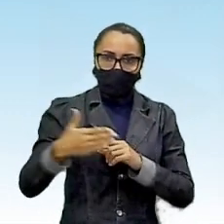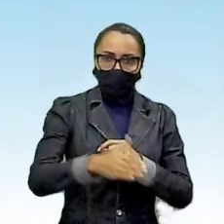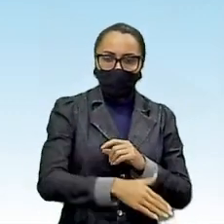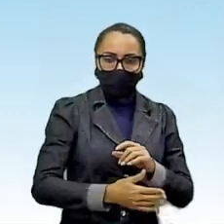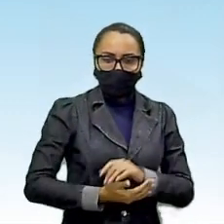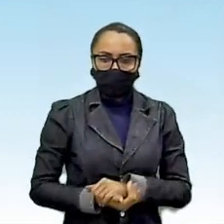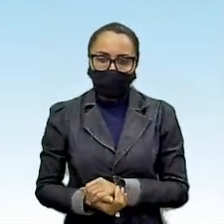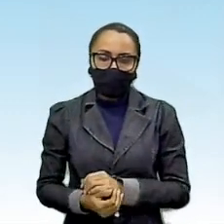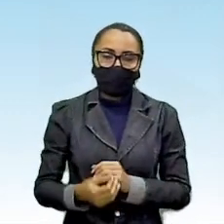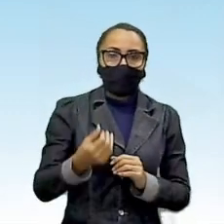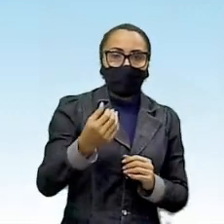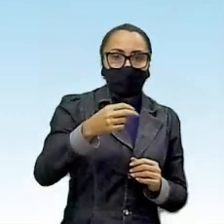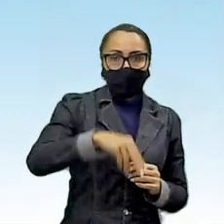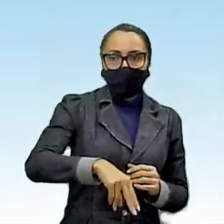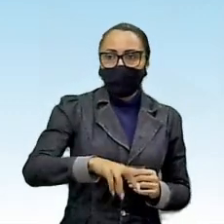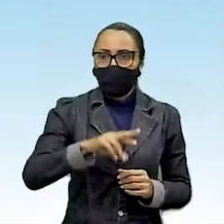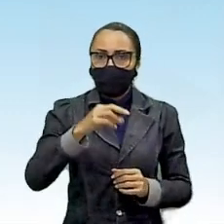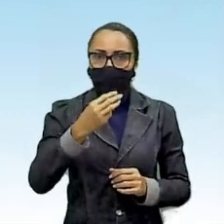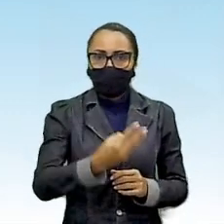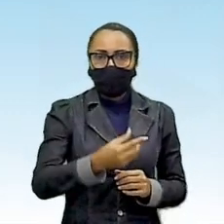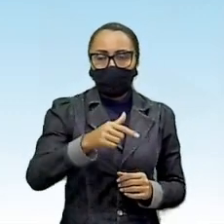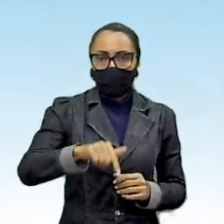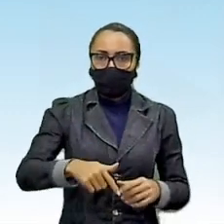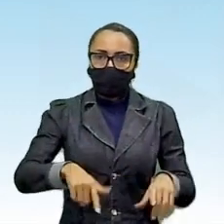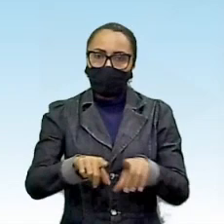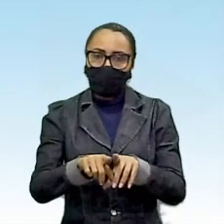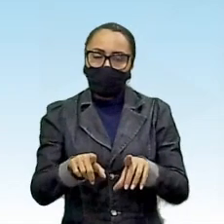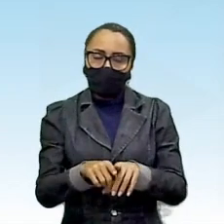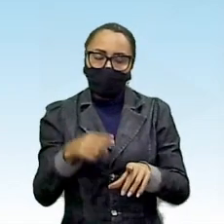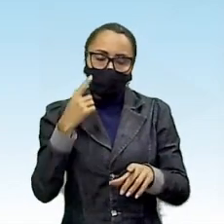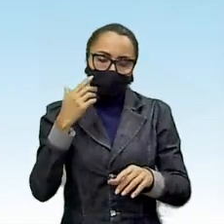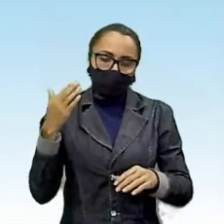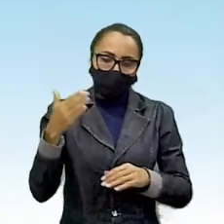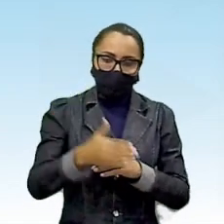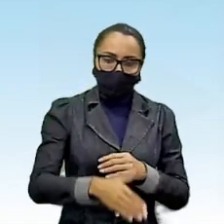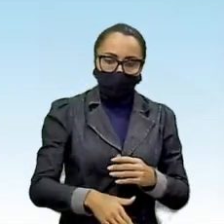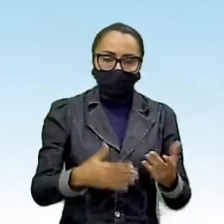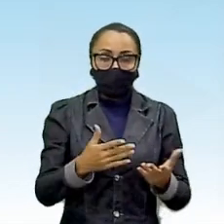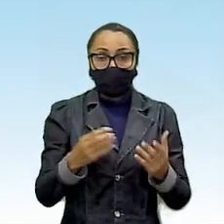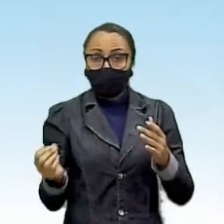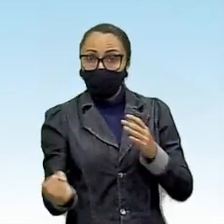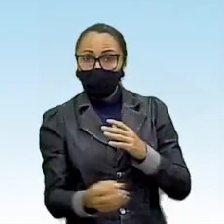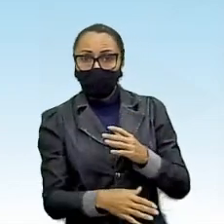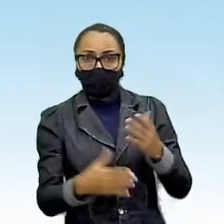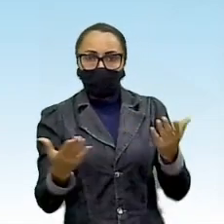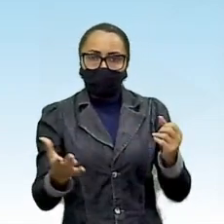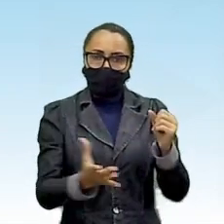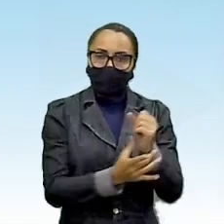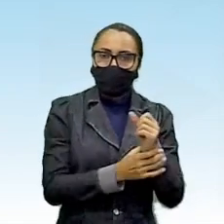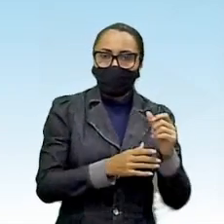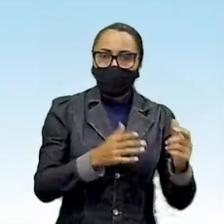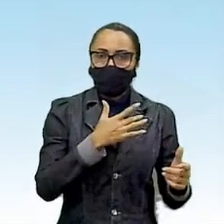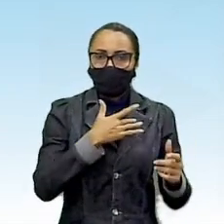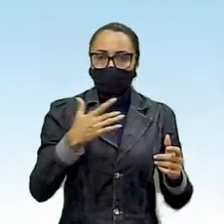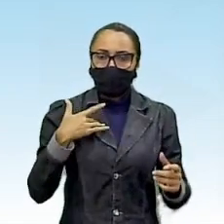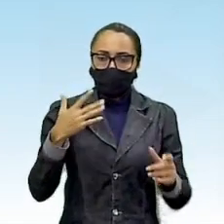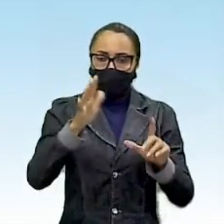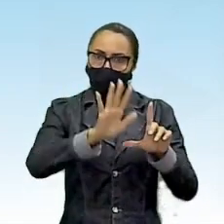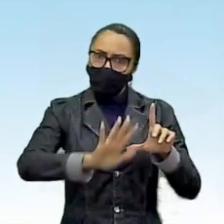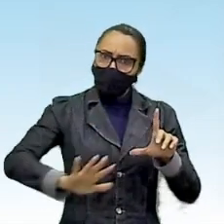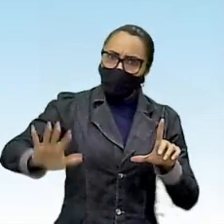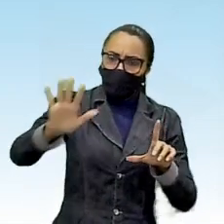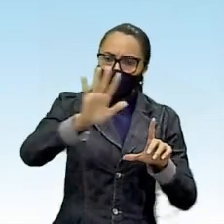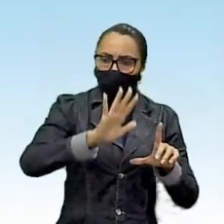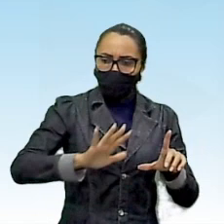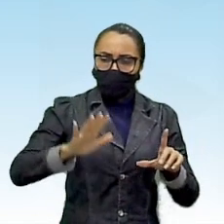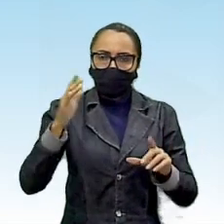NR 37 também, né, que foi incluída como uma nova NR de segurança e saúde em plataformas